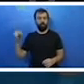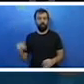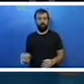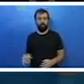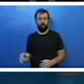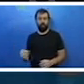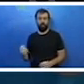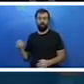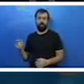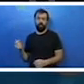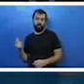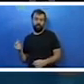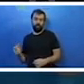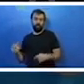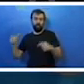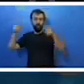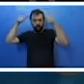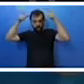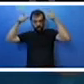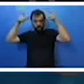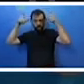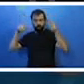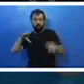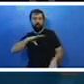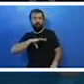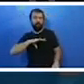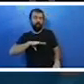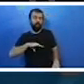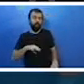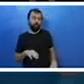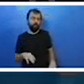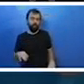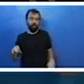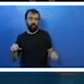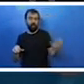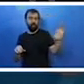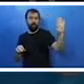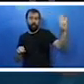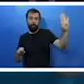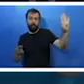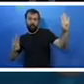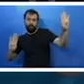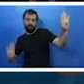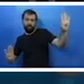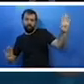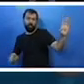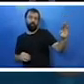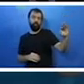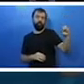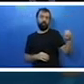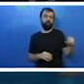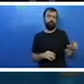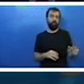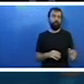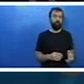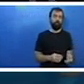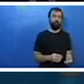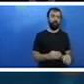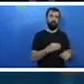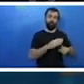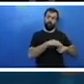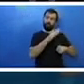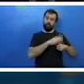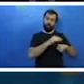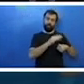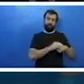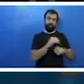B com B. Quanto maior a quantidade de ouro extraído, maiores os ganhos